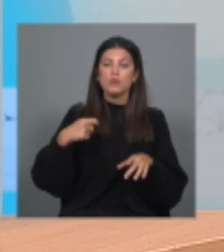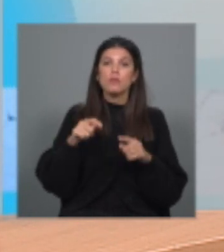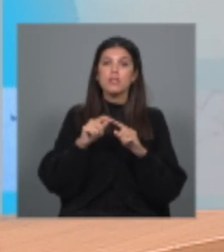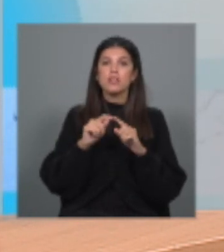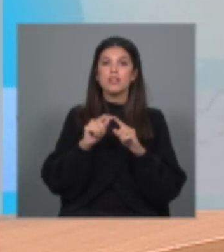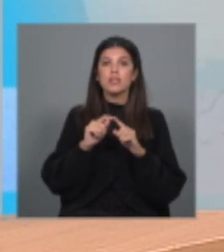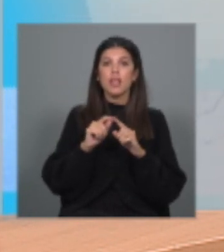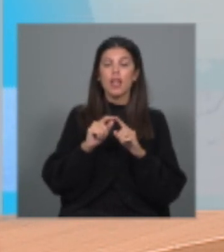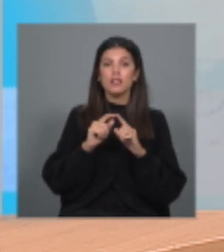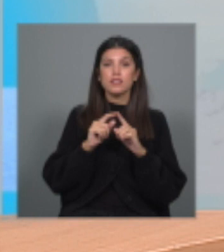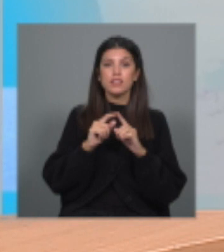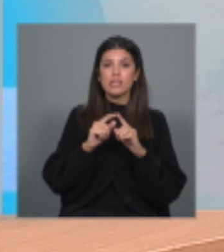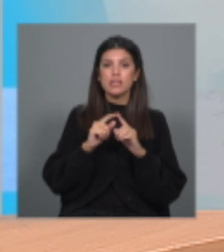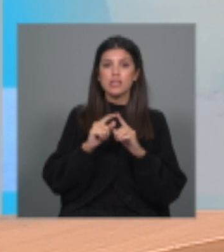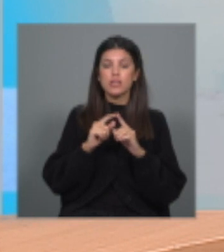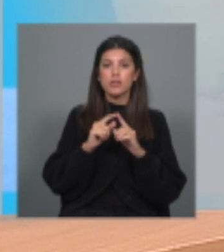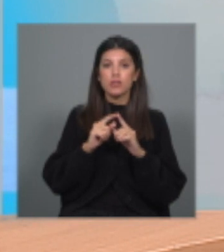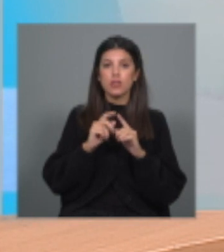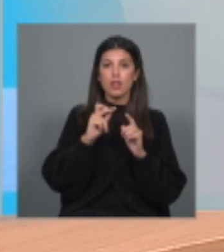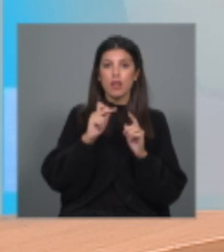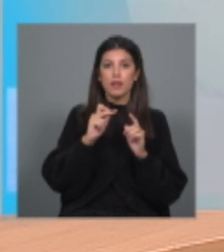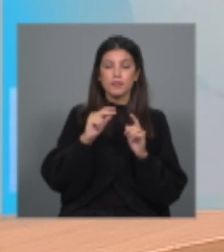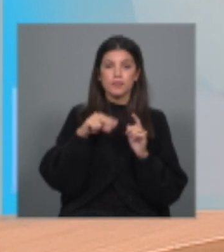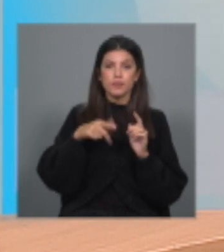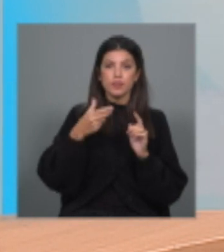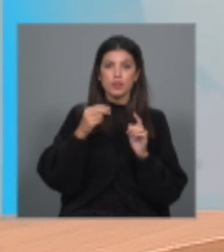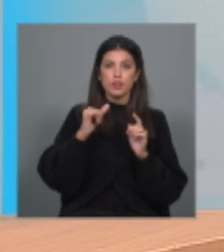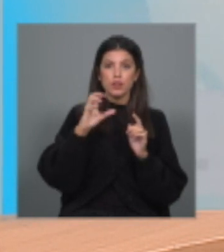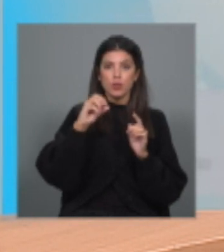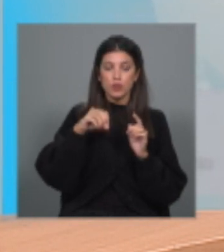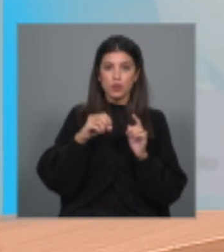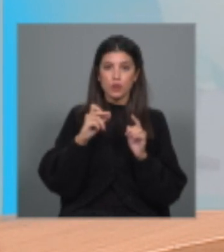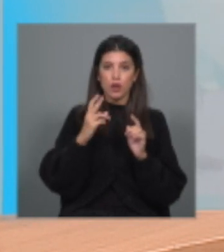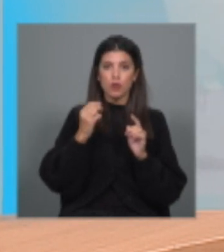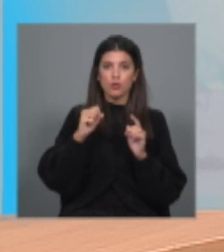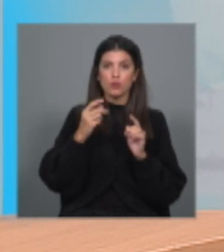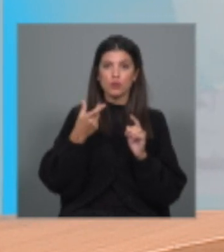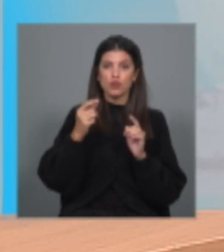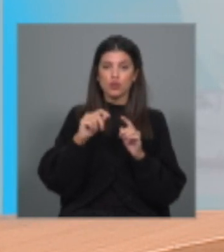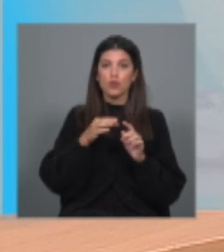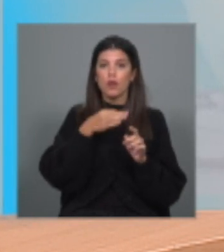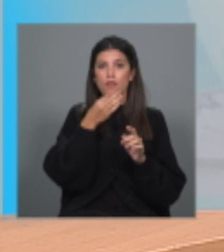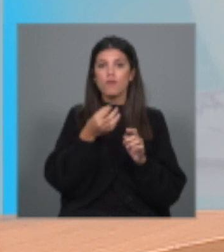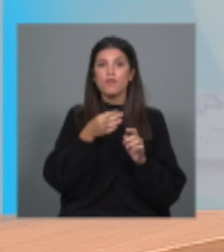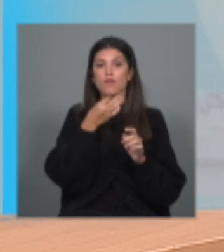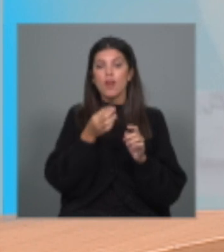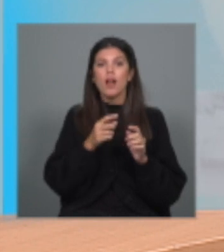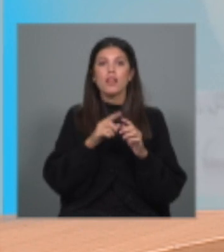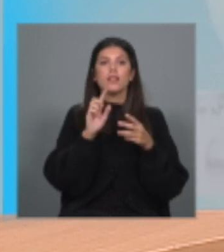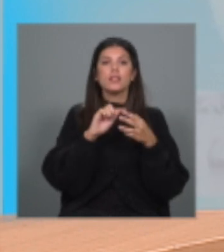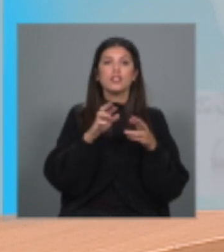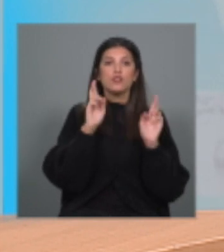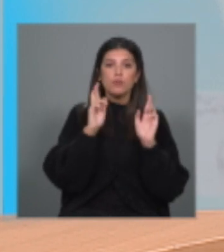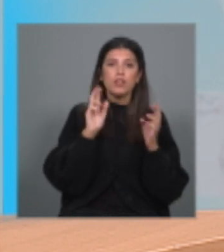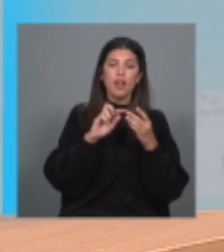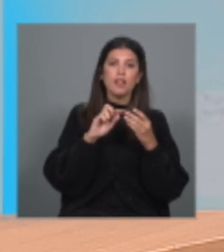Vocações, ele fala... Dom António Augusto, não é? Dom António Augusto, sim. Ele fala da gratidão, do compromisso e da esperança. Portanto, alimentar nas